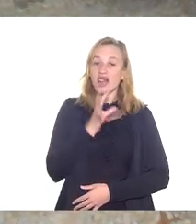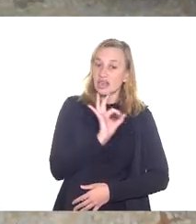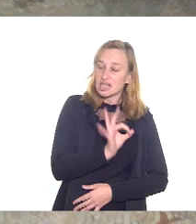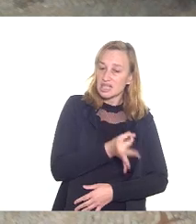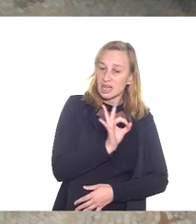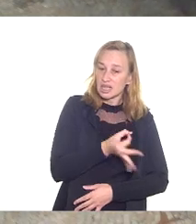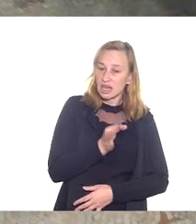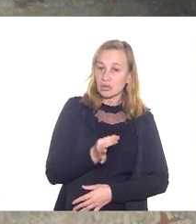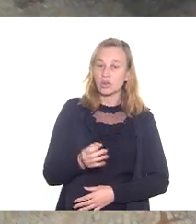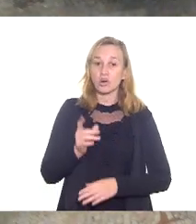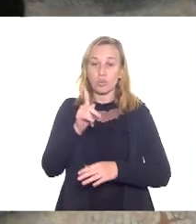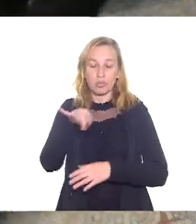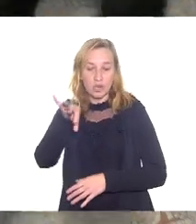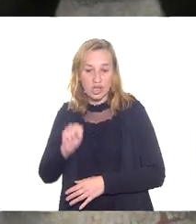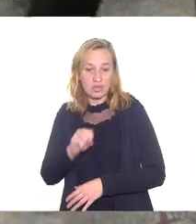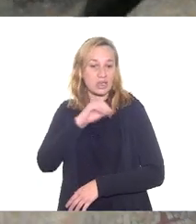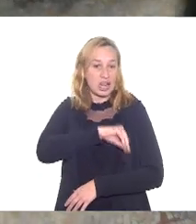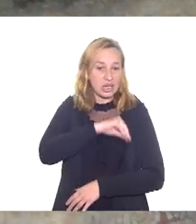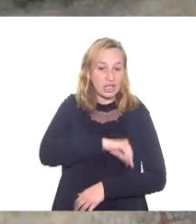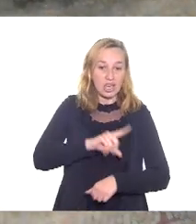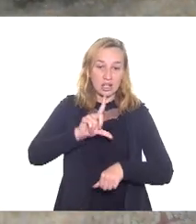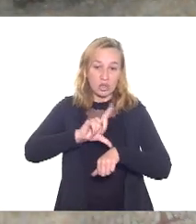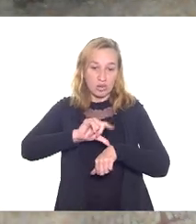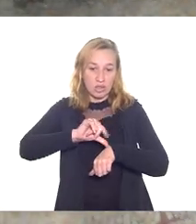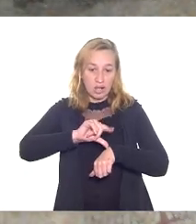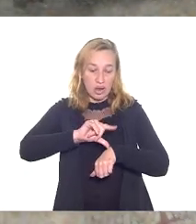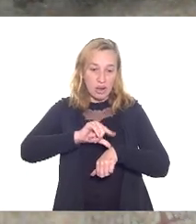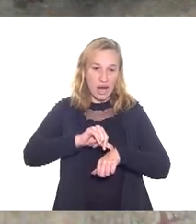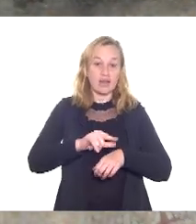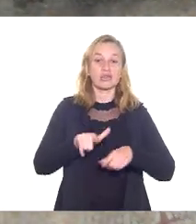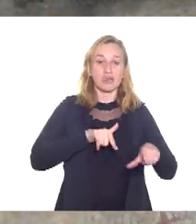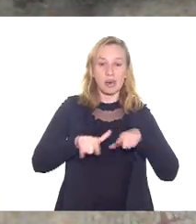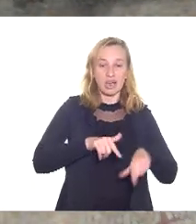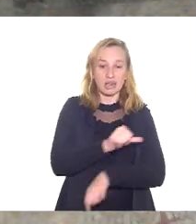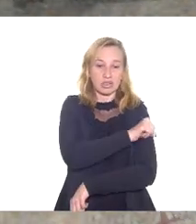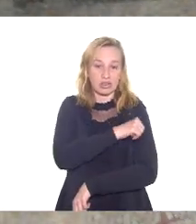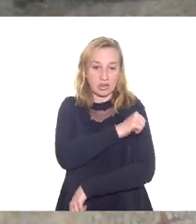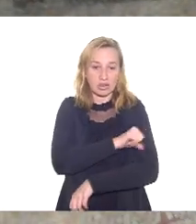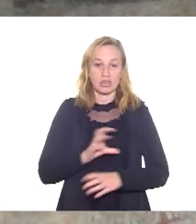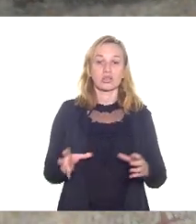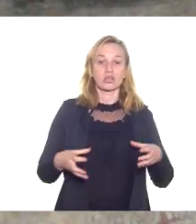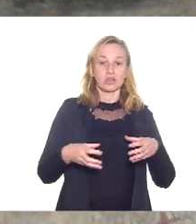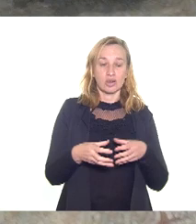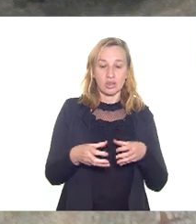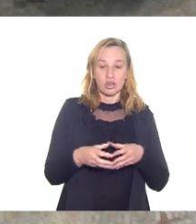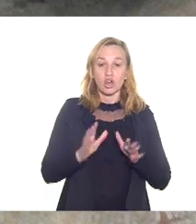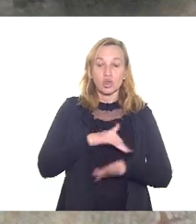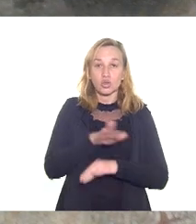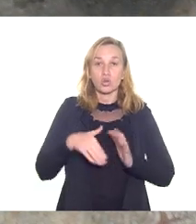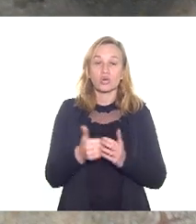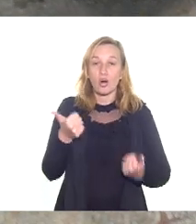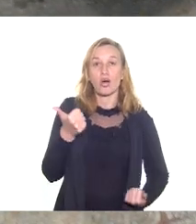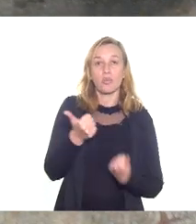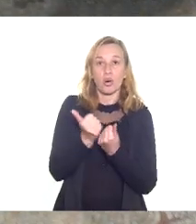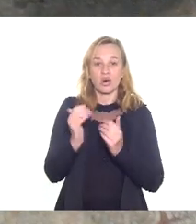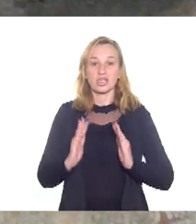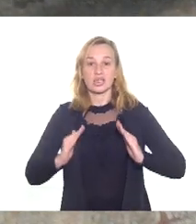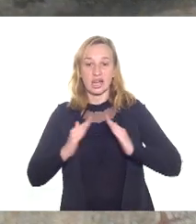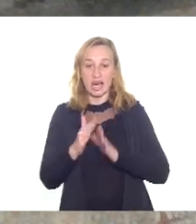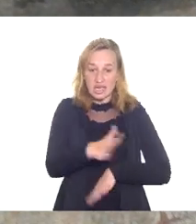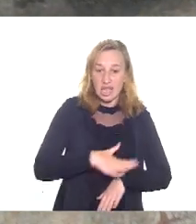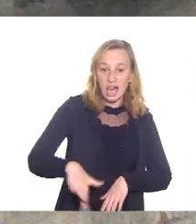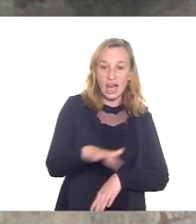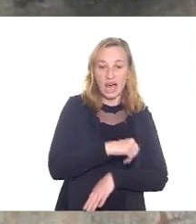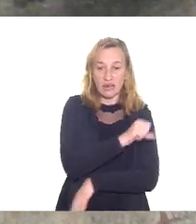do piso salarial e da carga horária dos trabalhadores da enfermagem. Então, todo apoio dessa casa à enfermagem